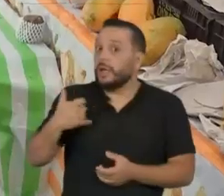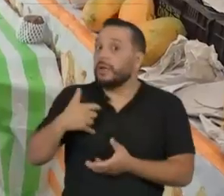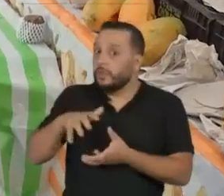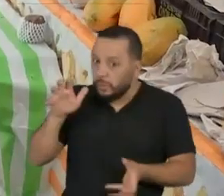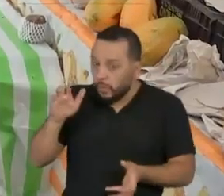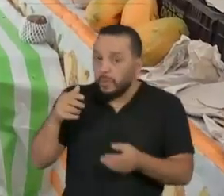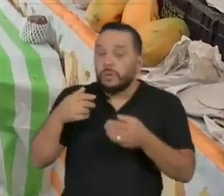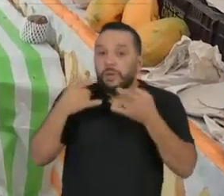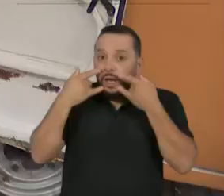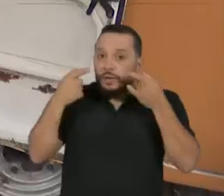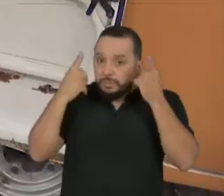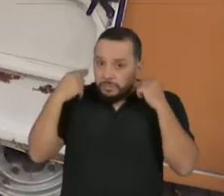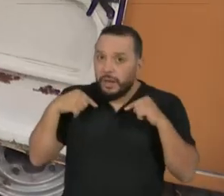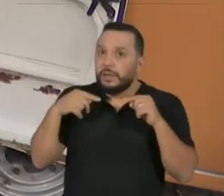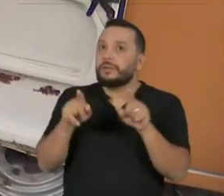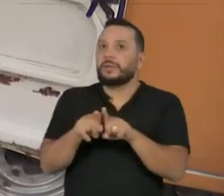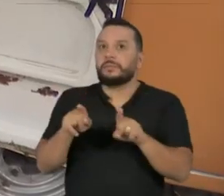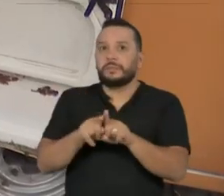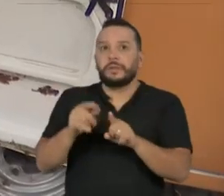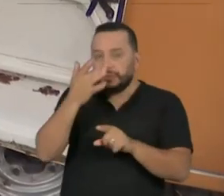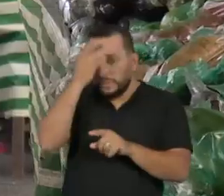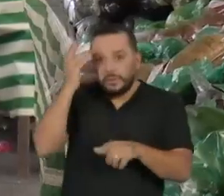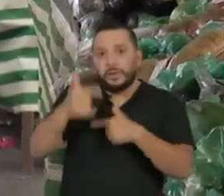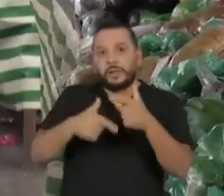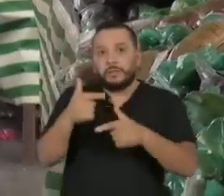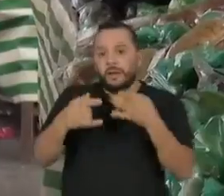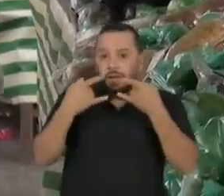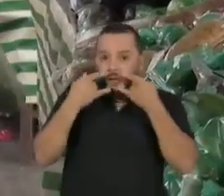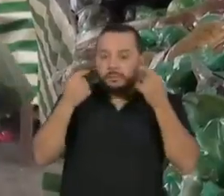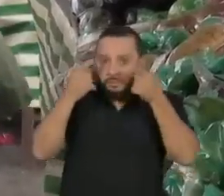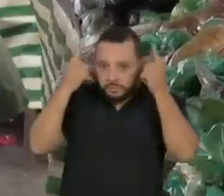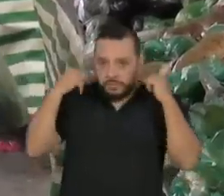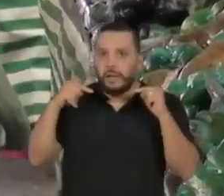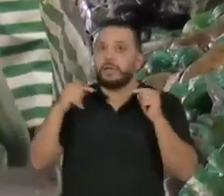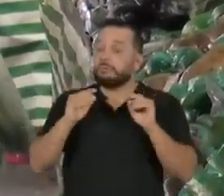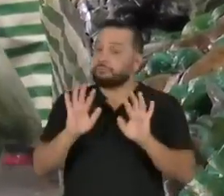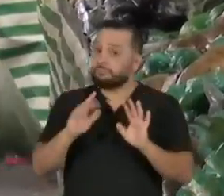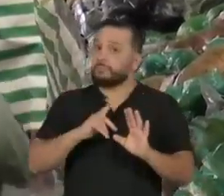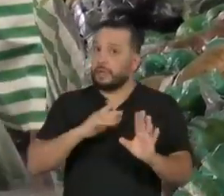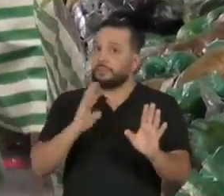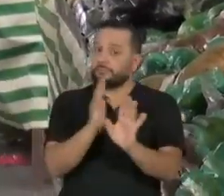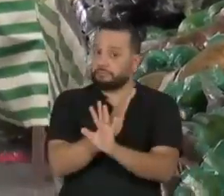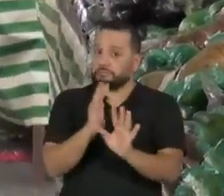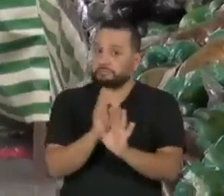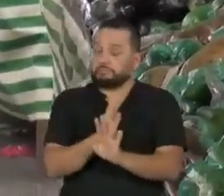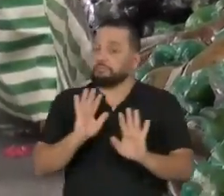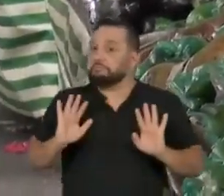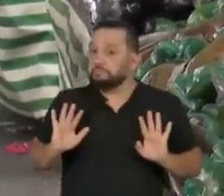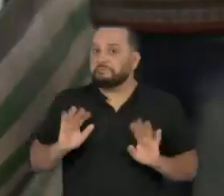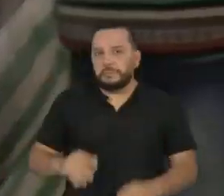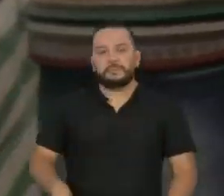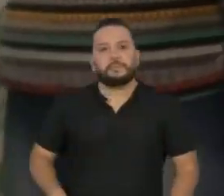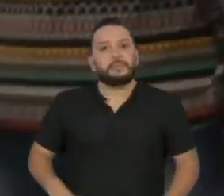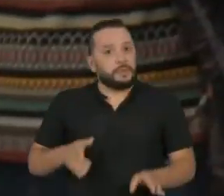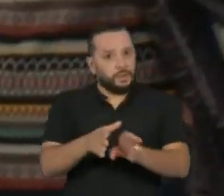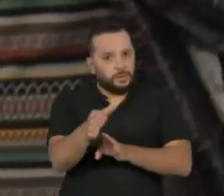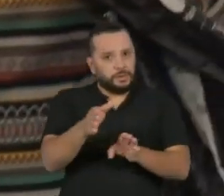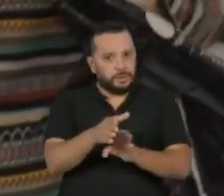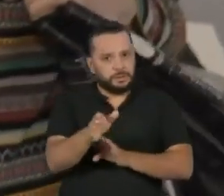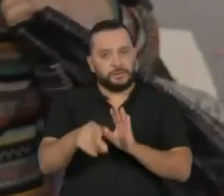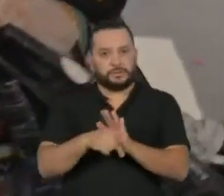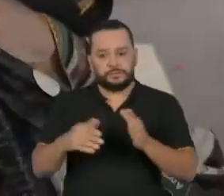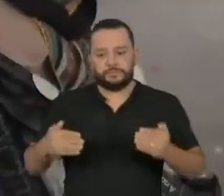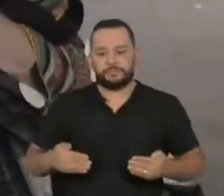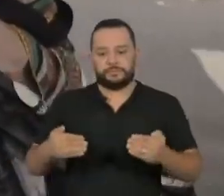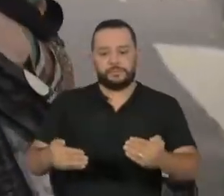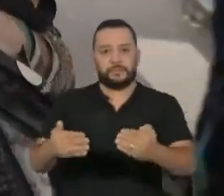Os feirantes também trabalhando sem máscara, né? Eu achei que está bem movimentada a feira. A orientação recente do Ministério da Saúde